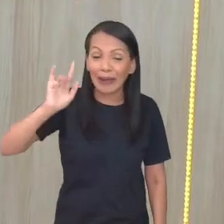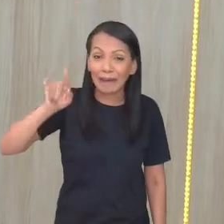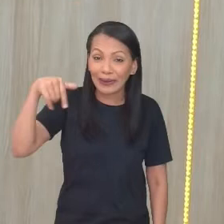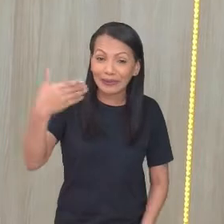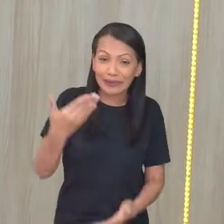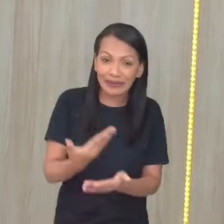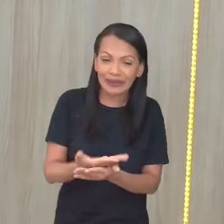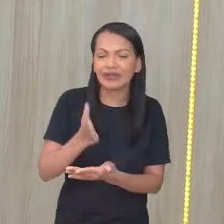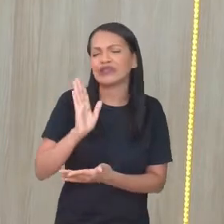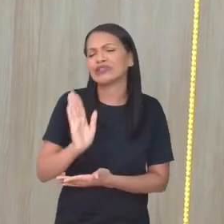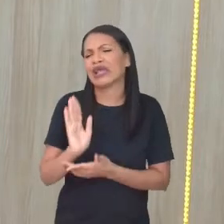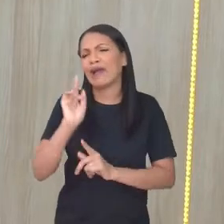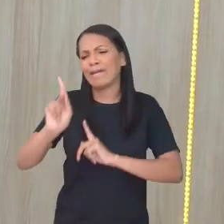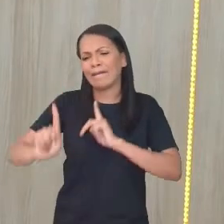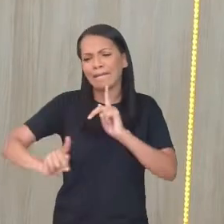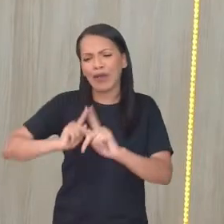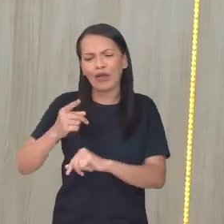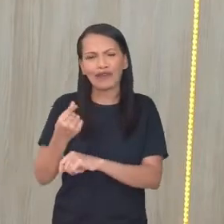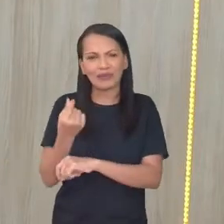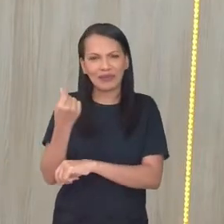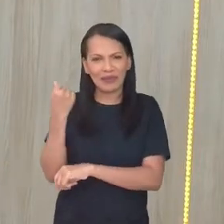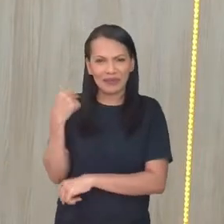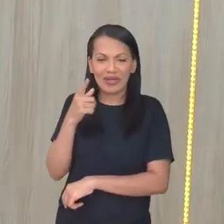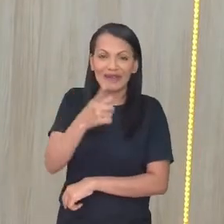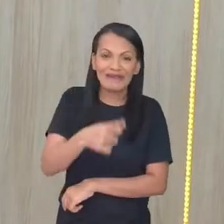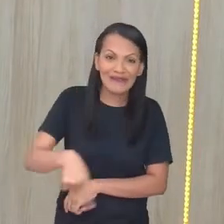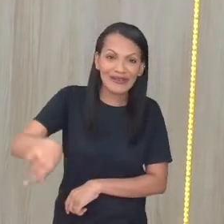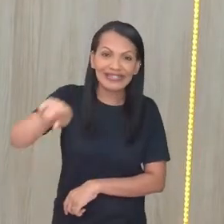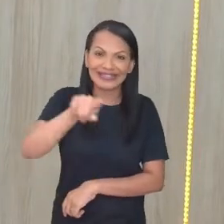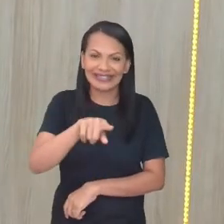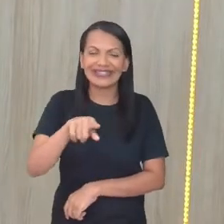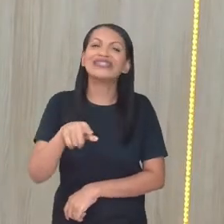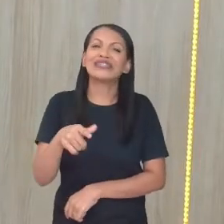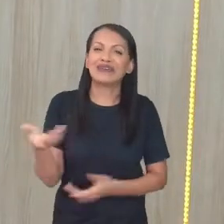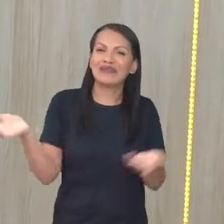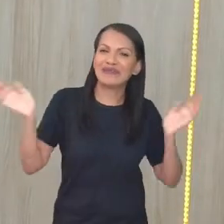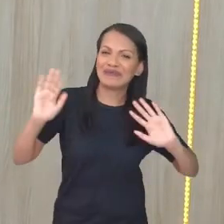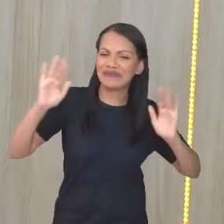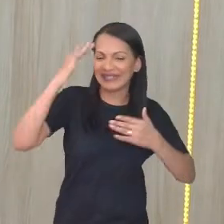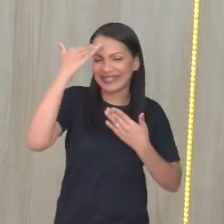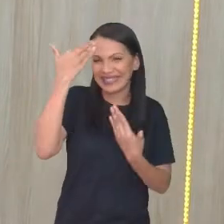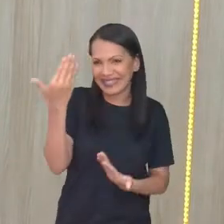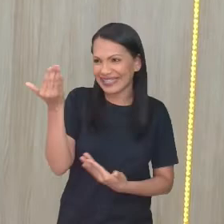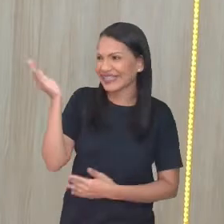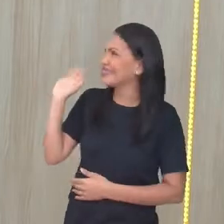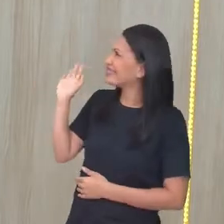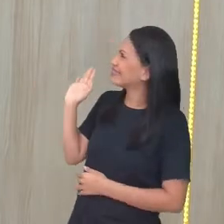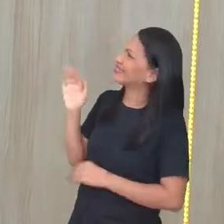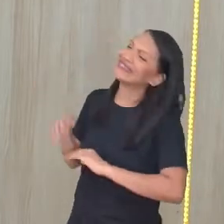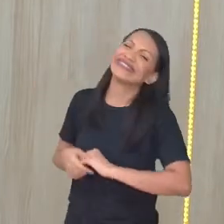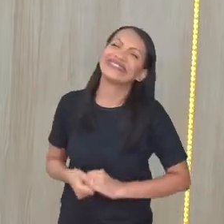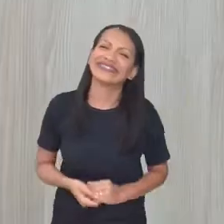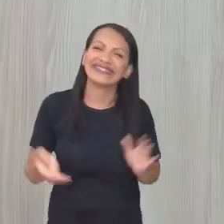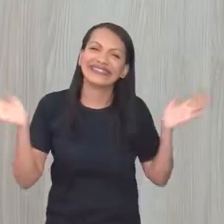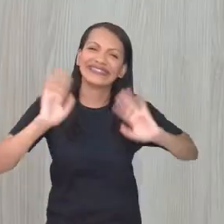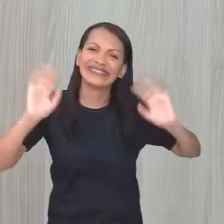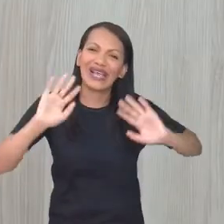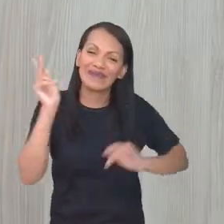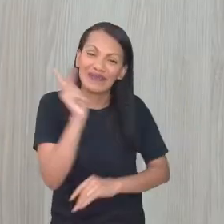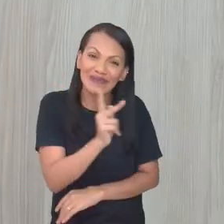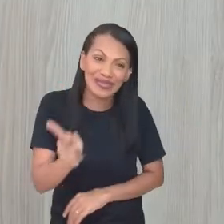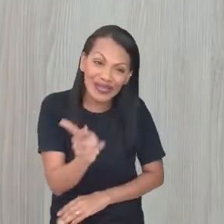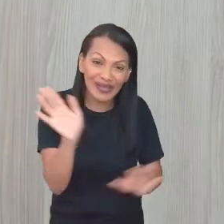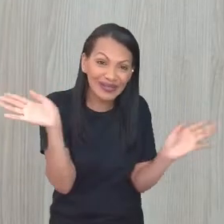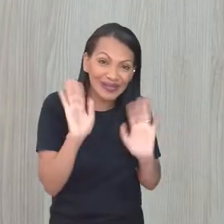com outro povo da antiguidade para vocês. Valeu, Jessiquinha. Tchau, tchau. Valeu, professor.